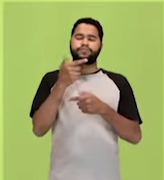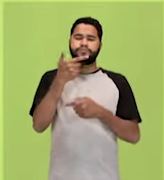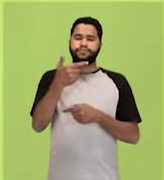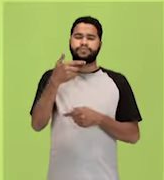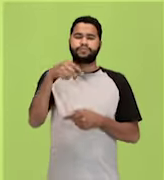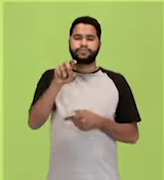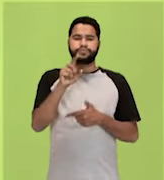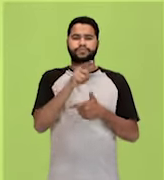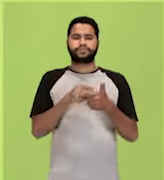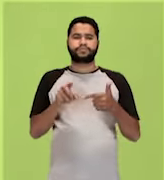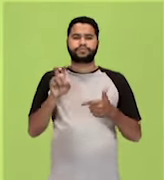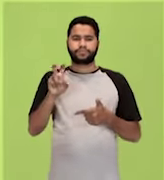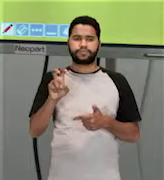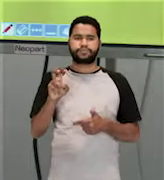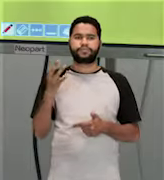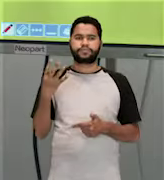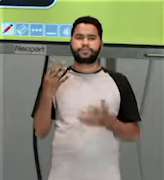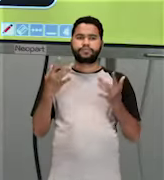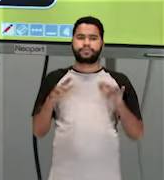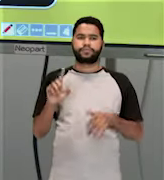com o resto 1, tá?